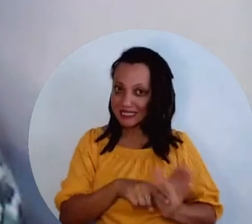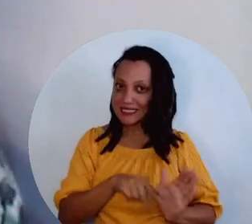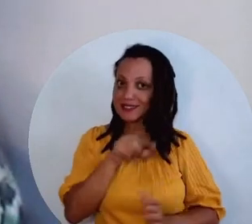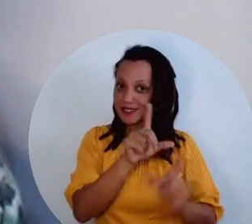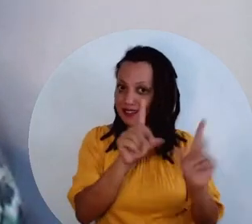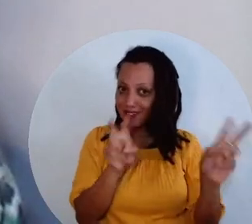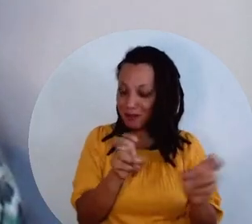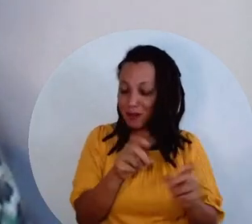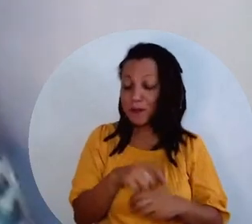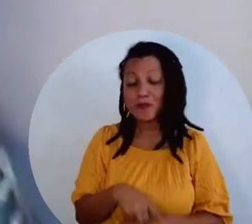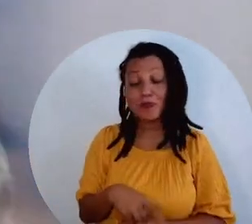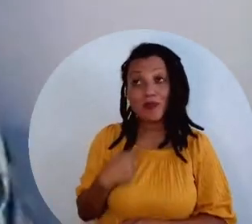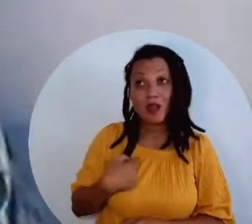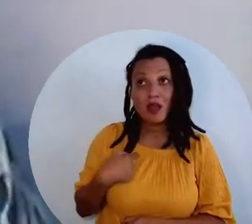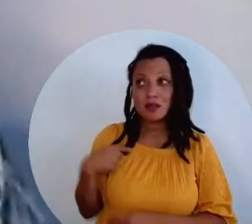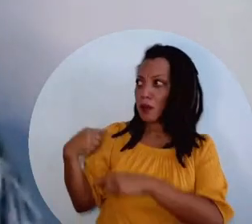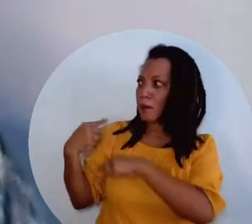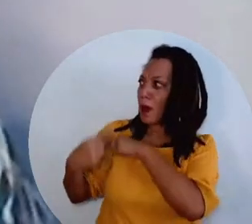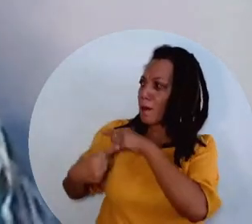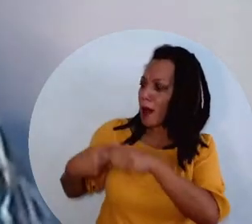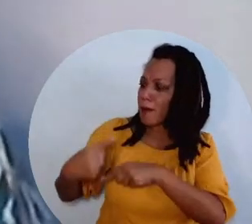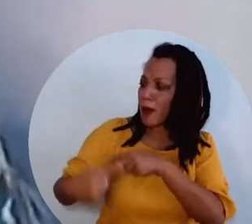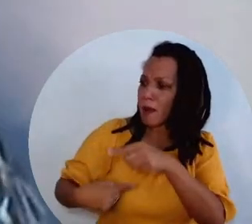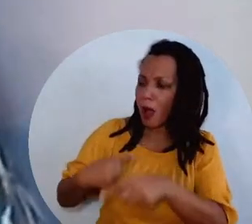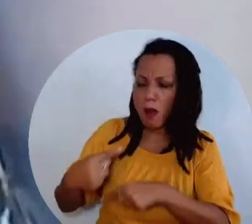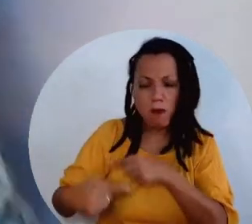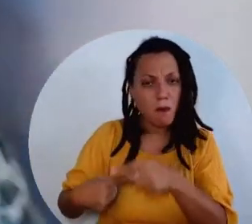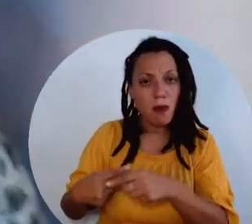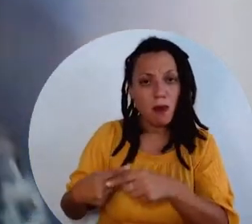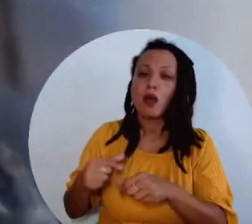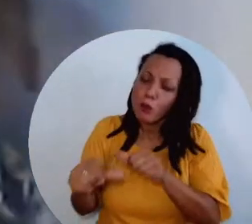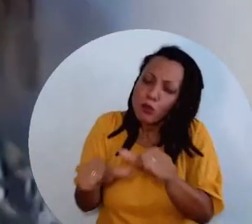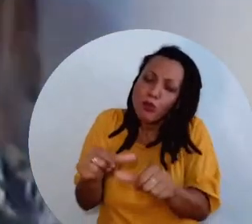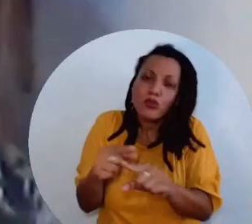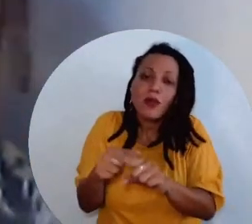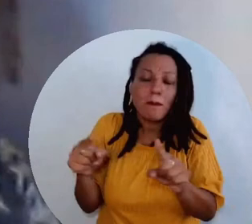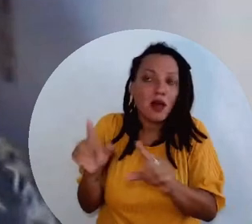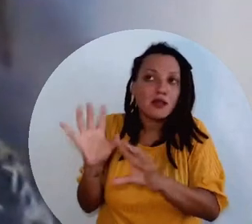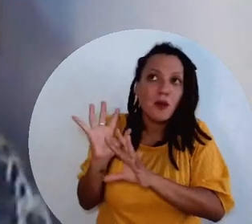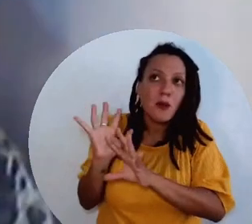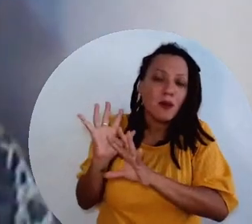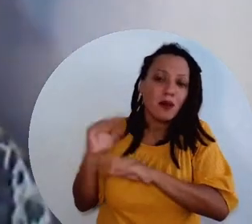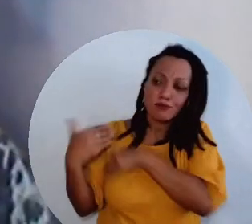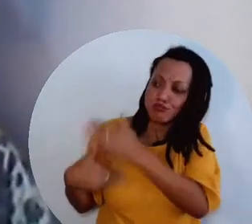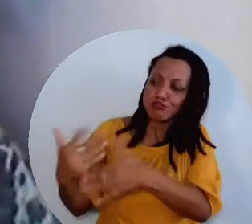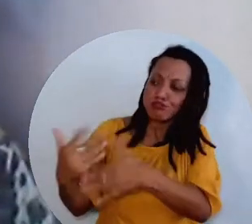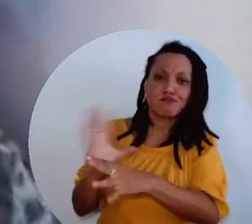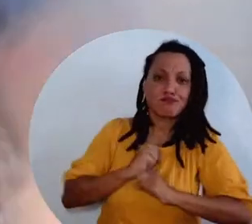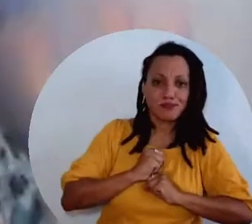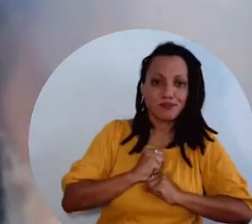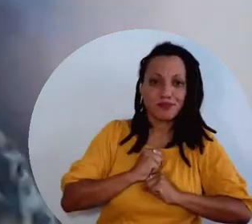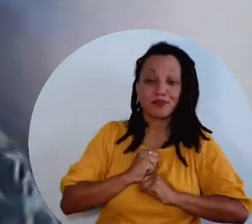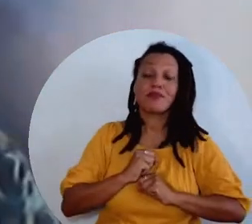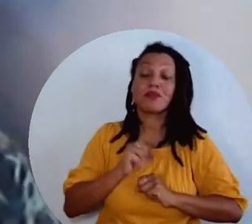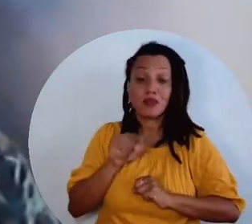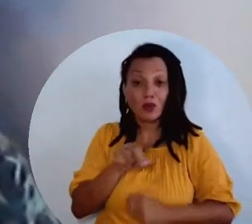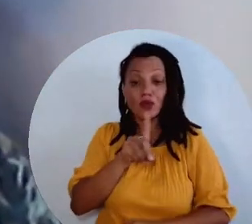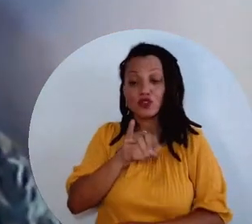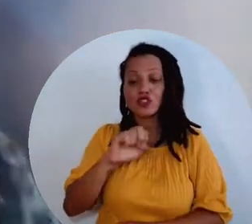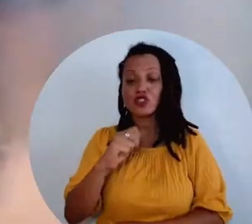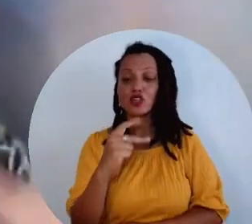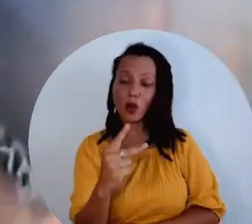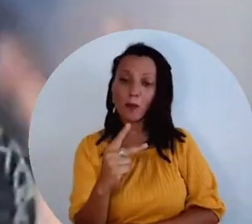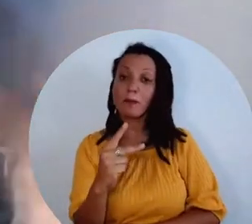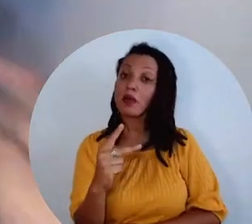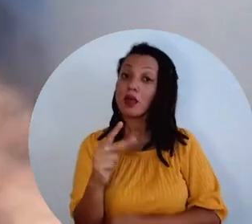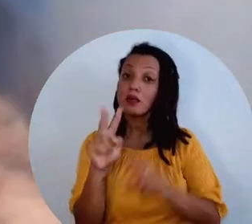memória, ela também permanece, ela vai se perpetuar, né? Vai se modificar, mas ela vai se perpetuar. Então, para o Diop, essa é a origem do